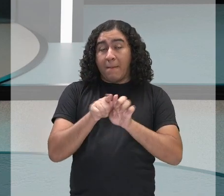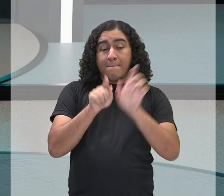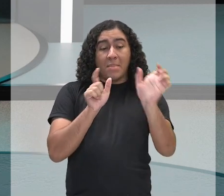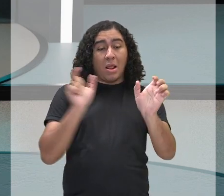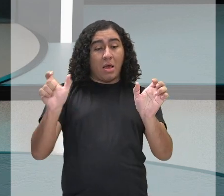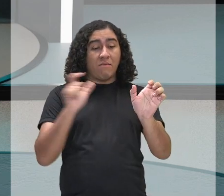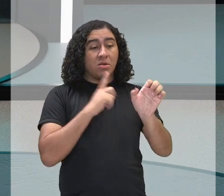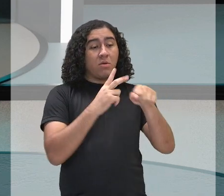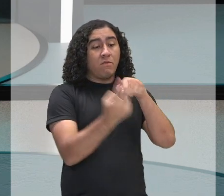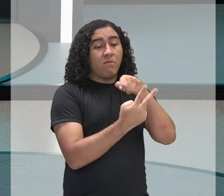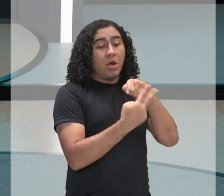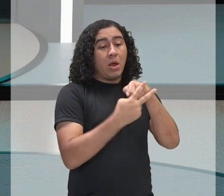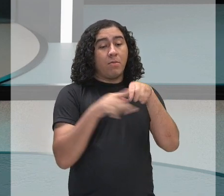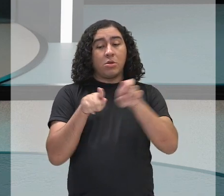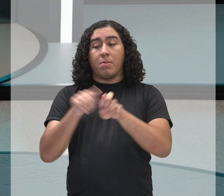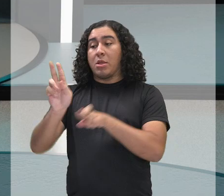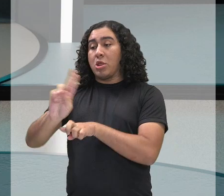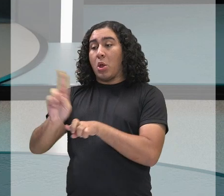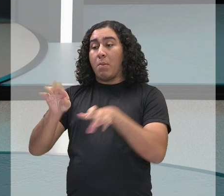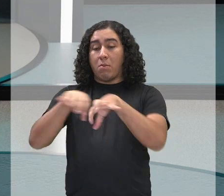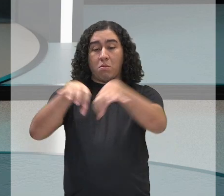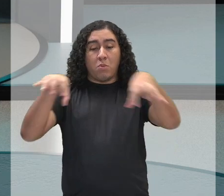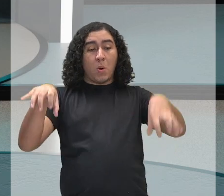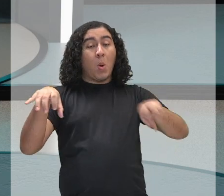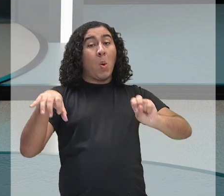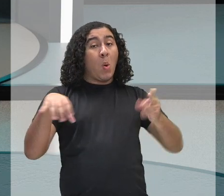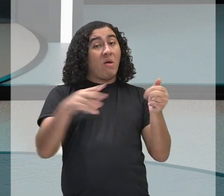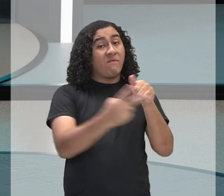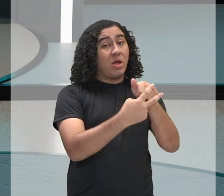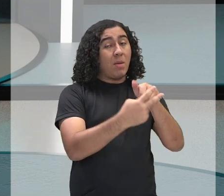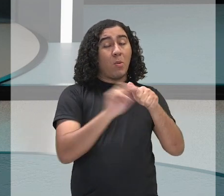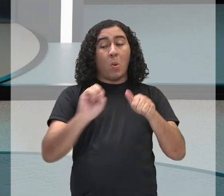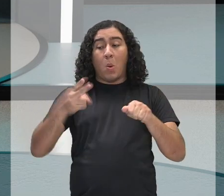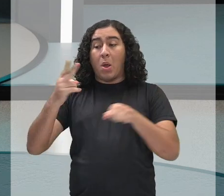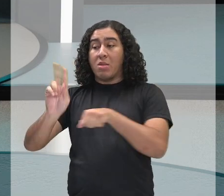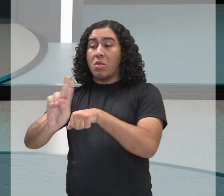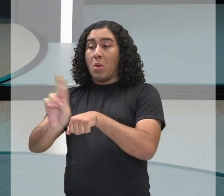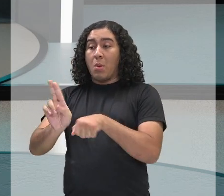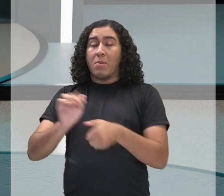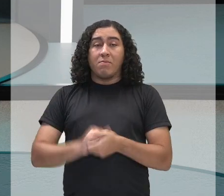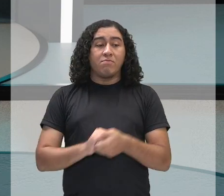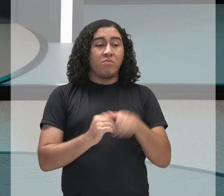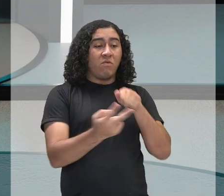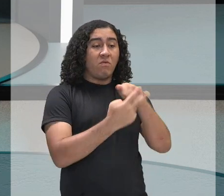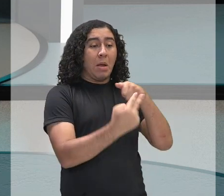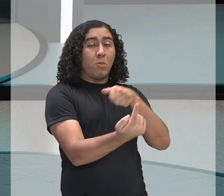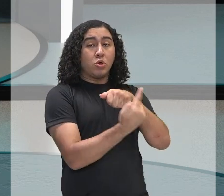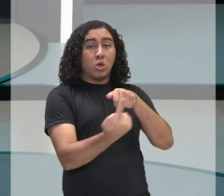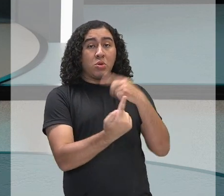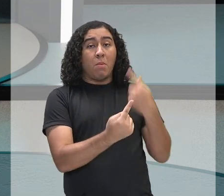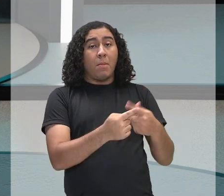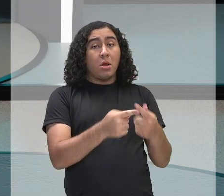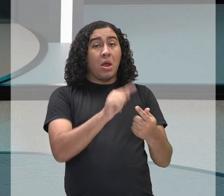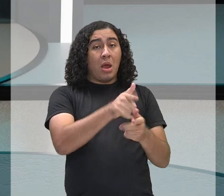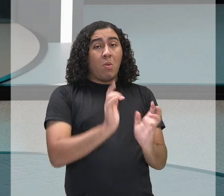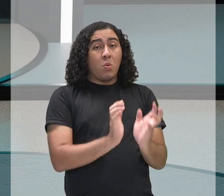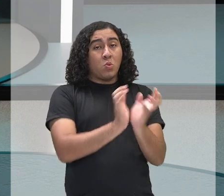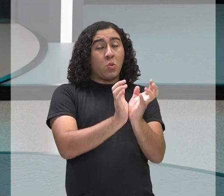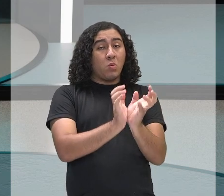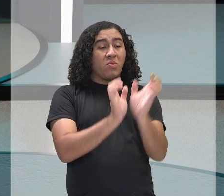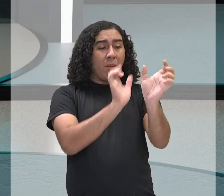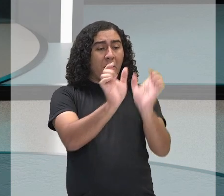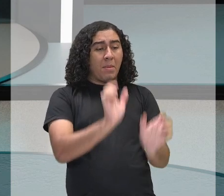entre verbo e nome. Ou é nominal ou é verbal. Então, o verbo ele reina sozinho, porque de fato é uma classe gramatical